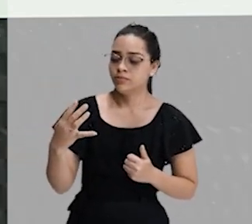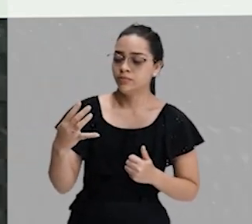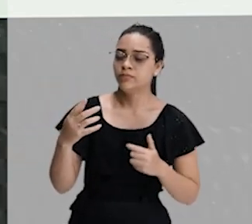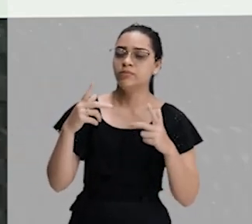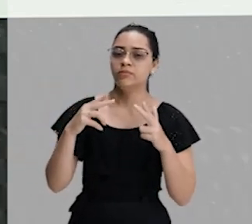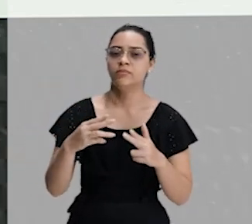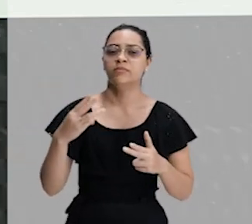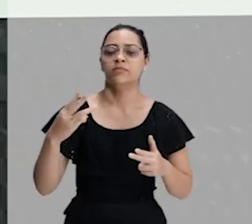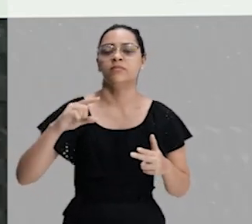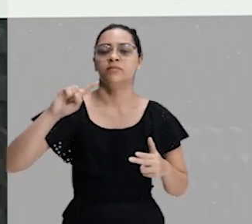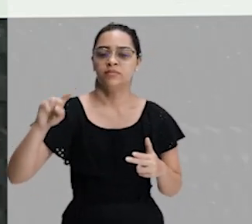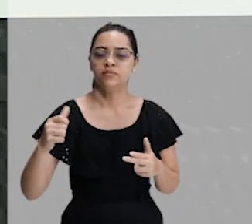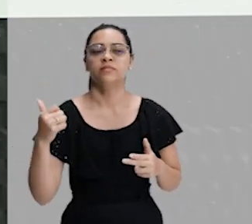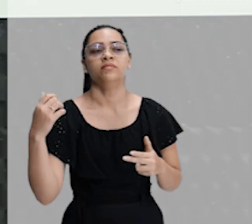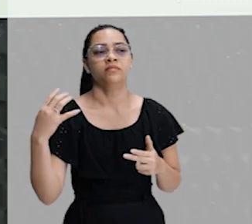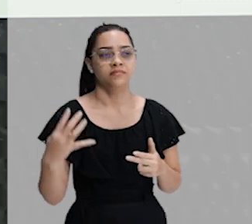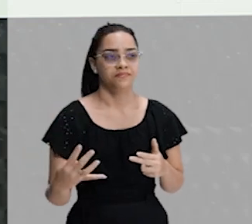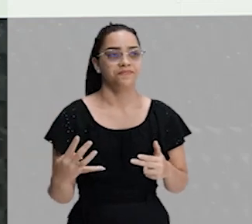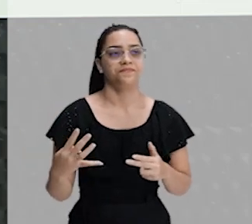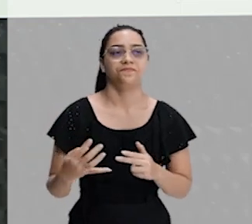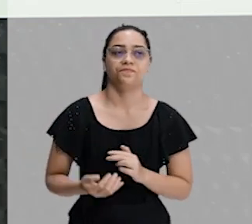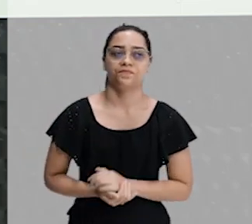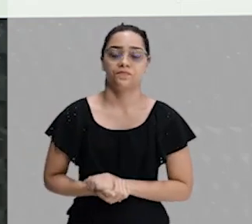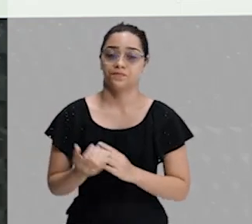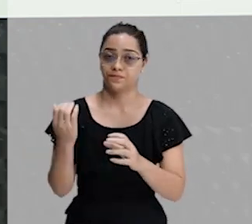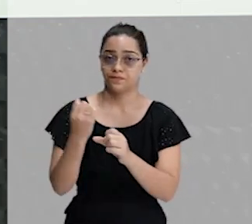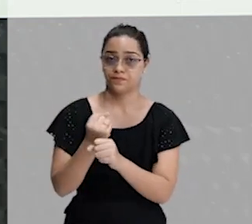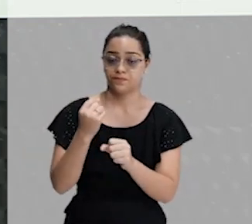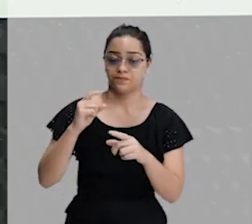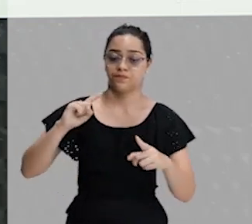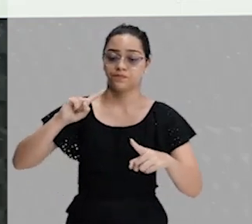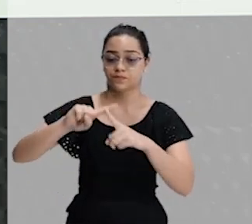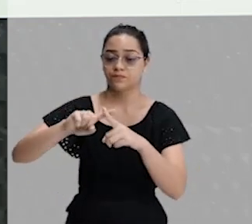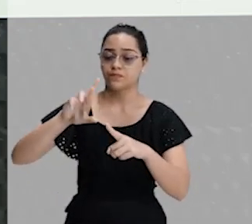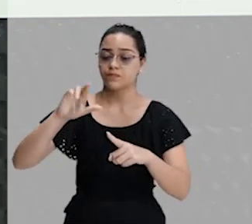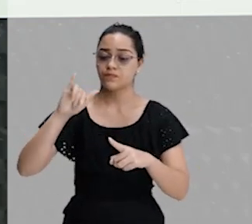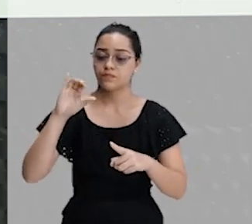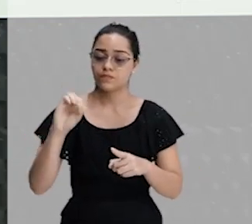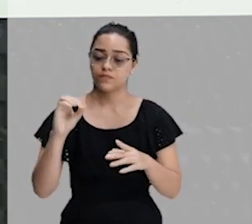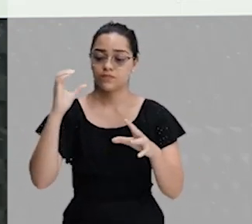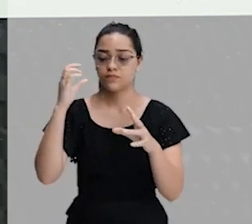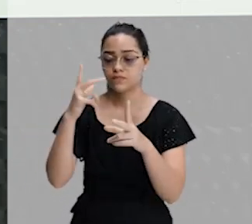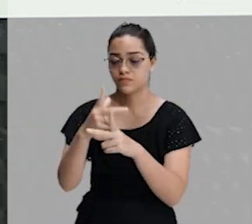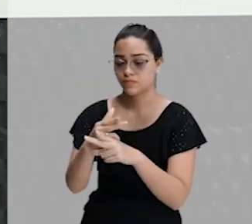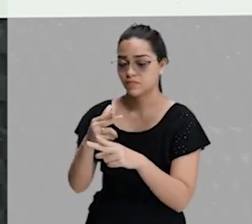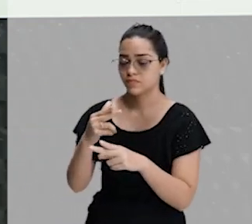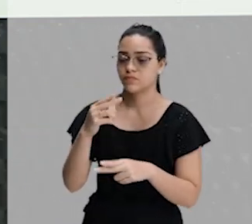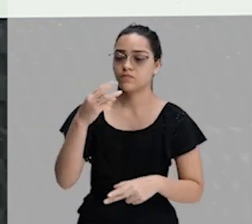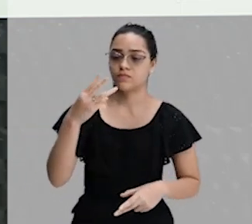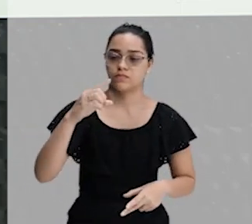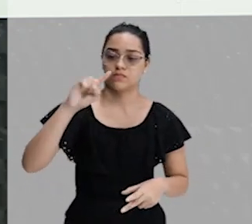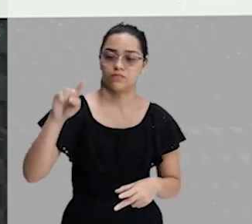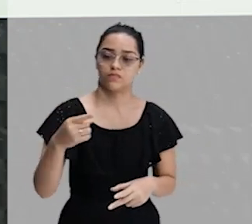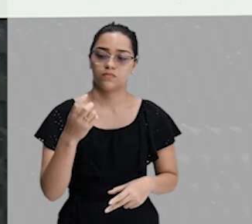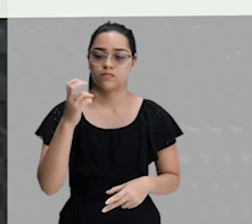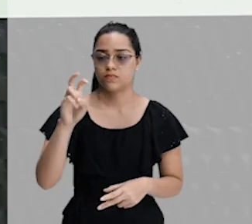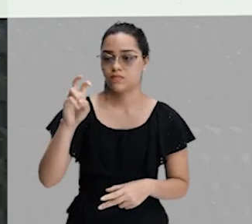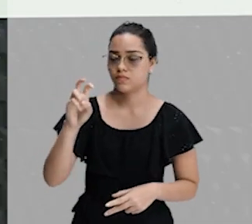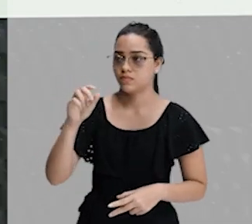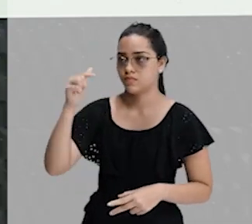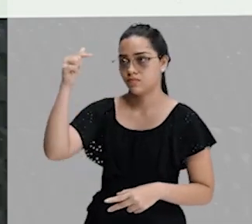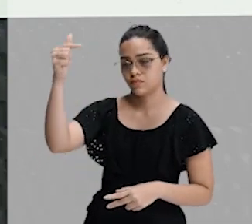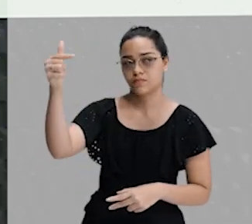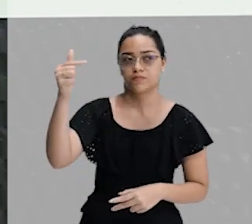vai ficar 3,14, multiplicado pelo raio, que é 3,5 ao